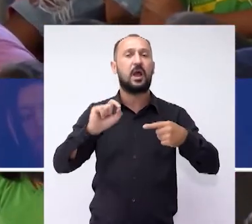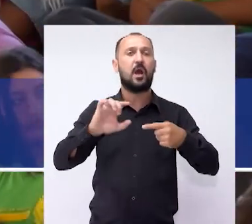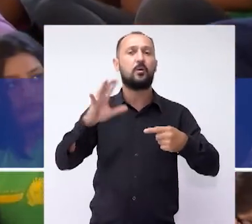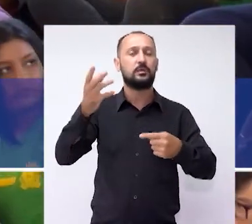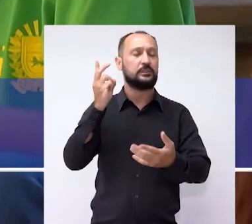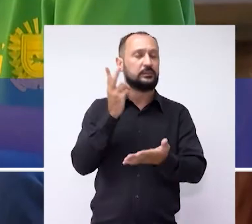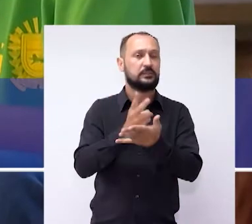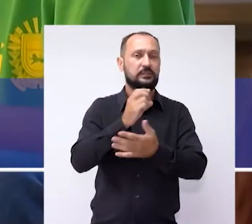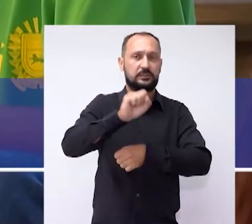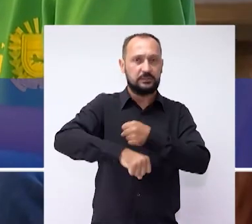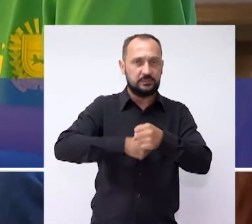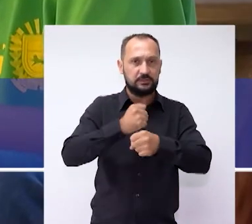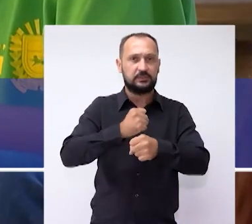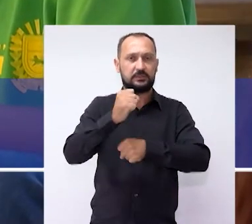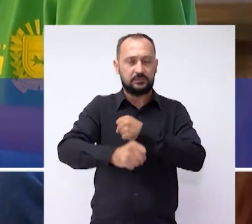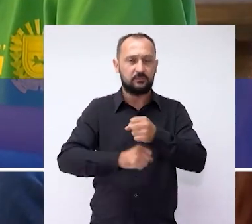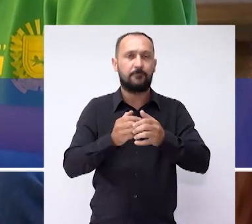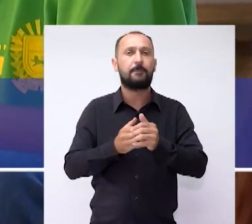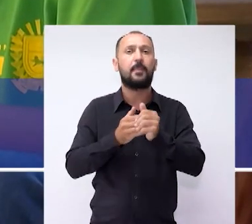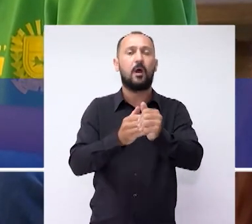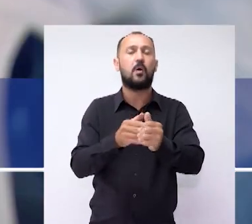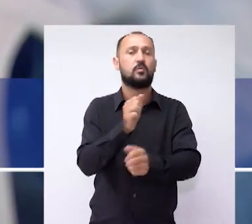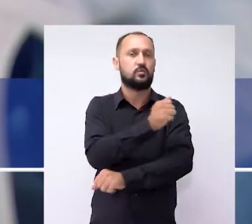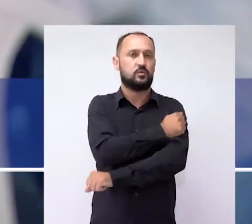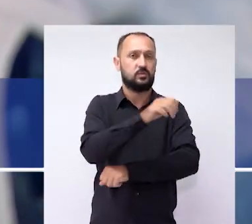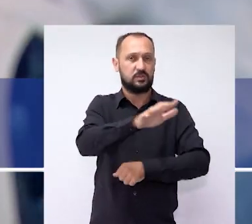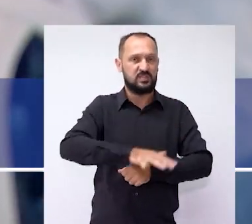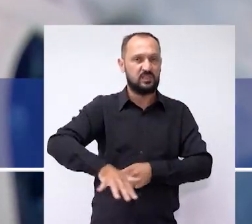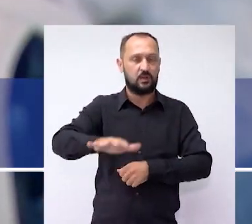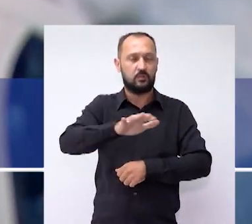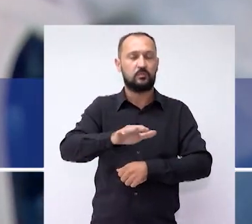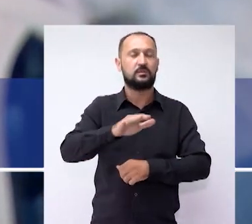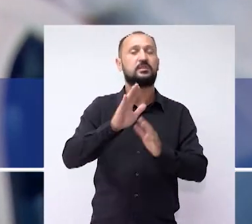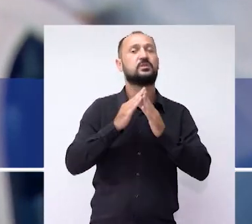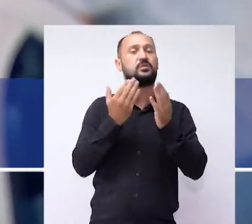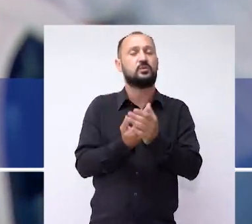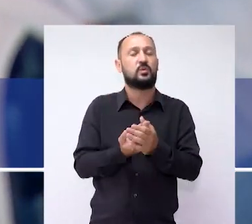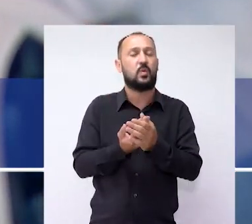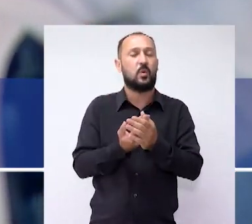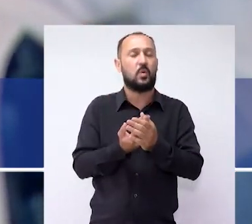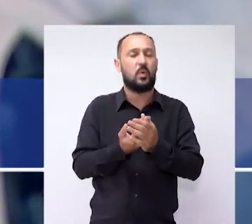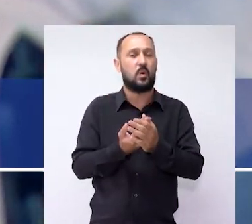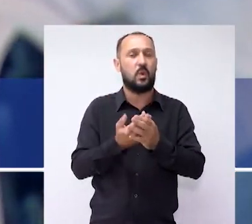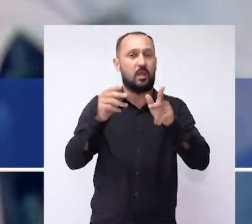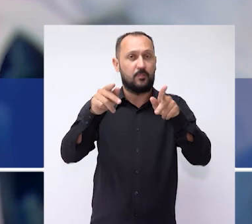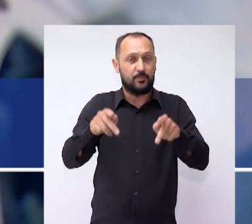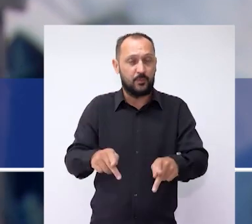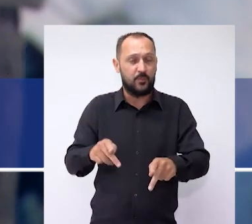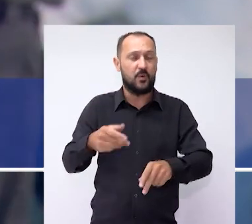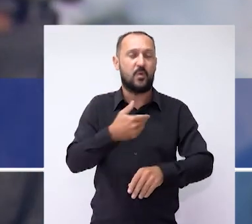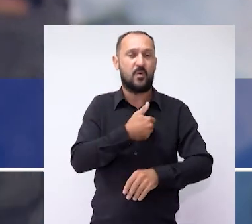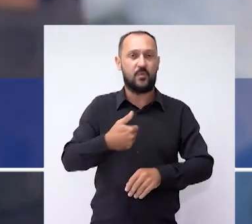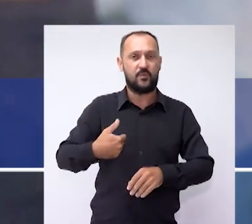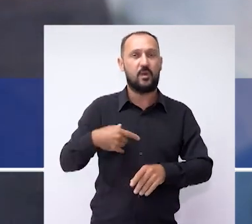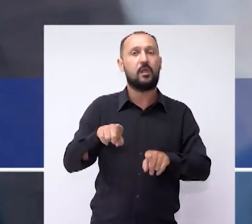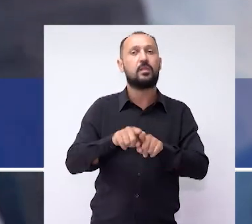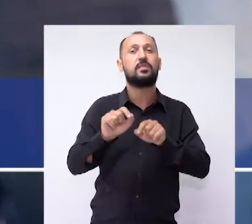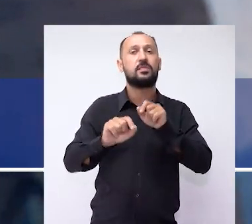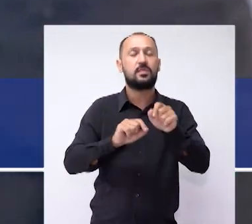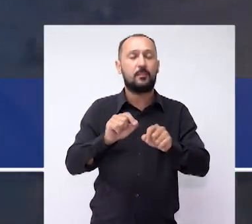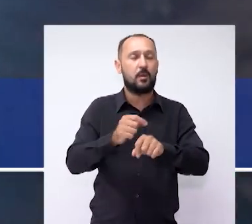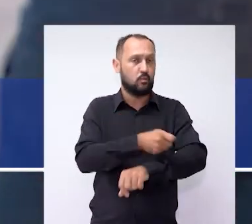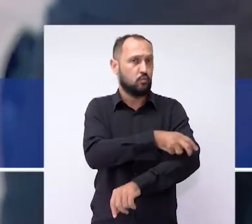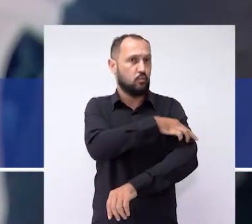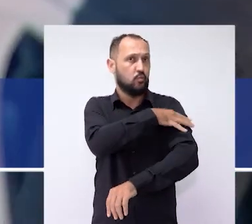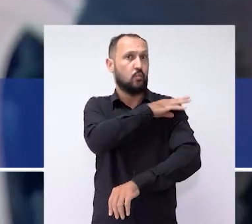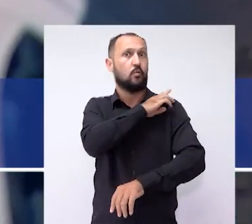Sul. A competição será realizada anualmente e dirigida aos alunos da rede pública estadual, que cursam o ensino médio